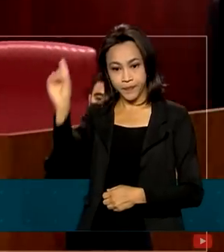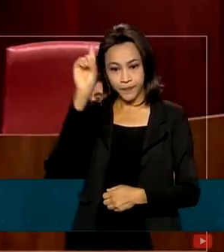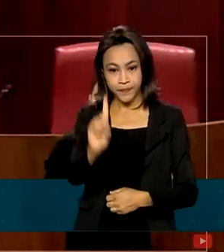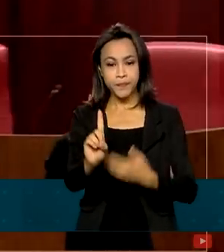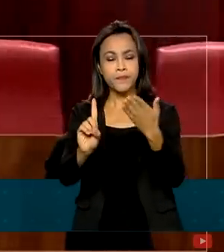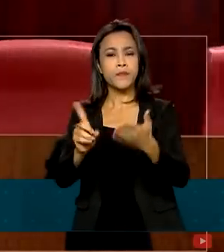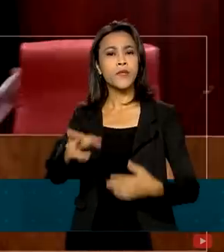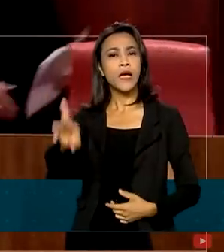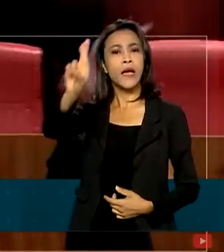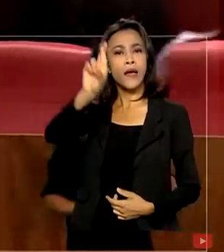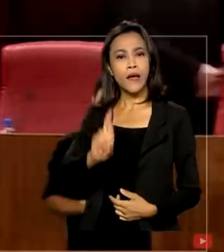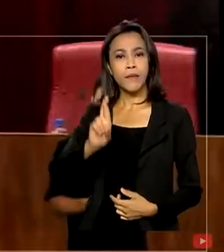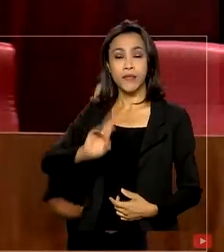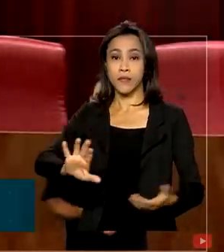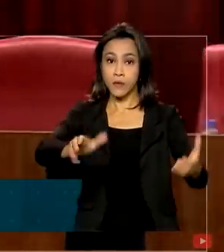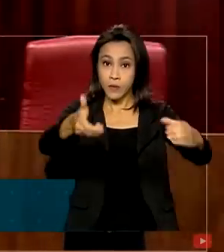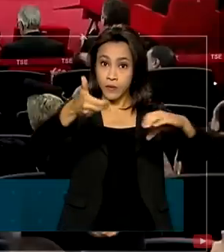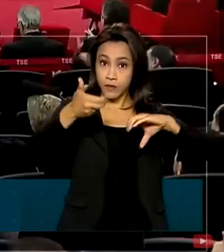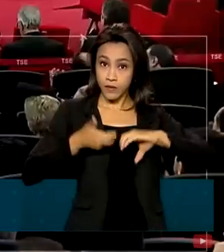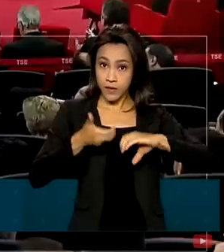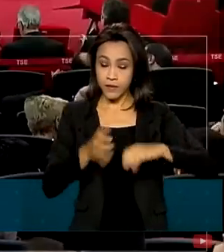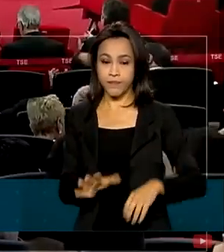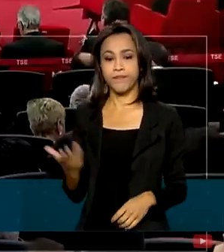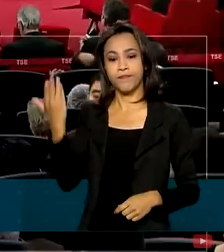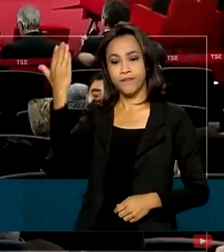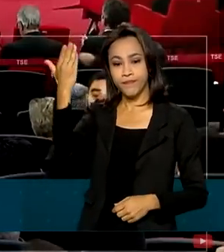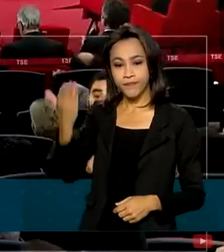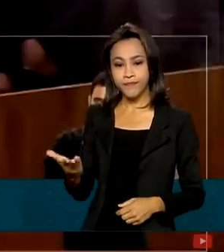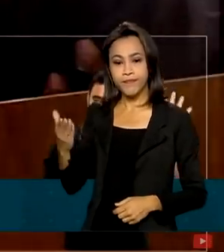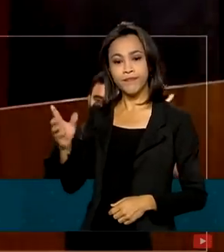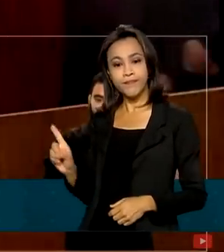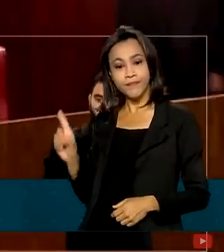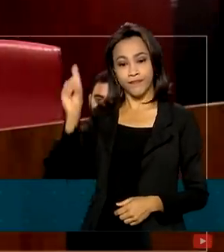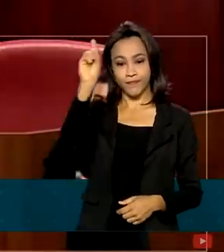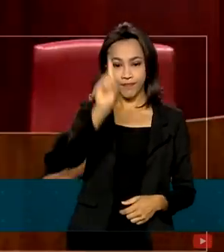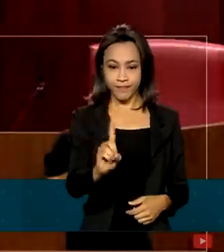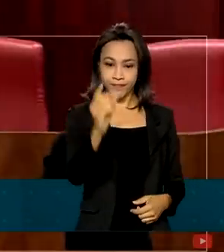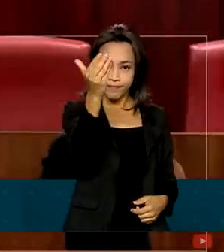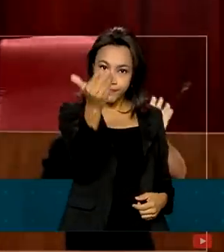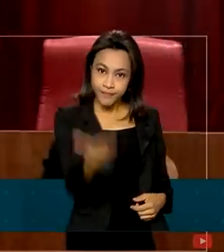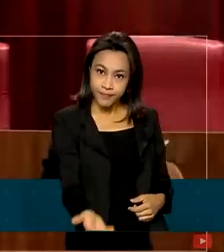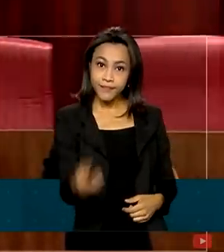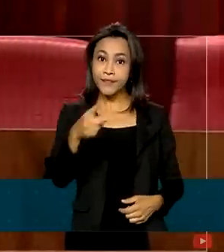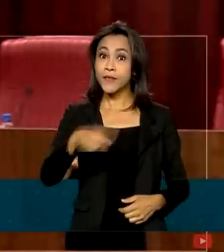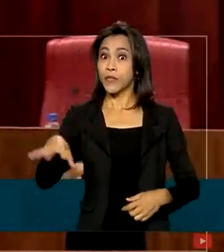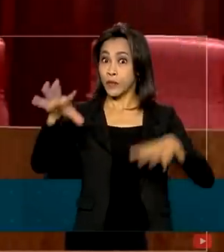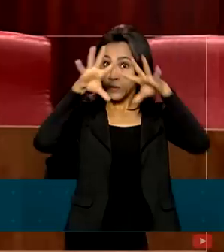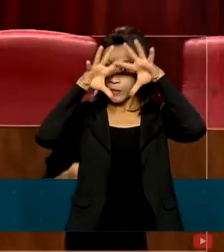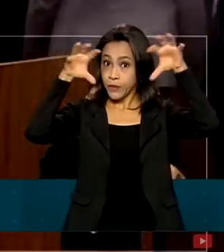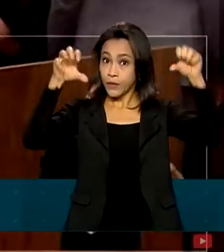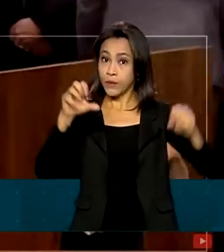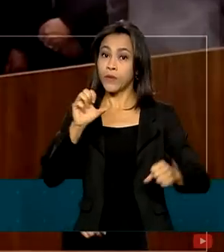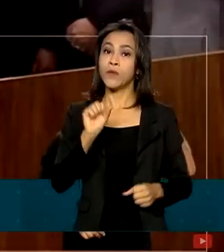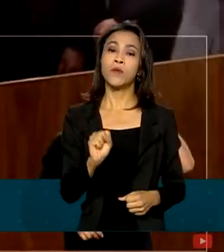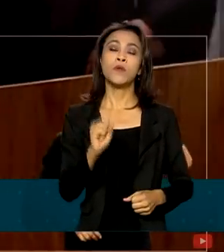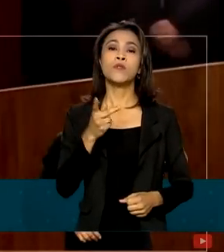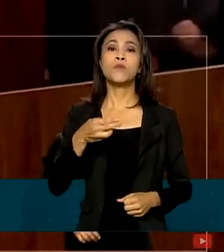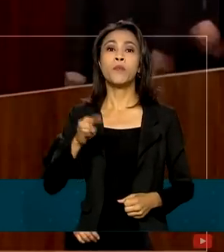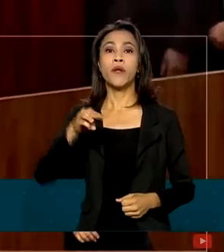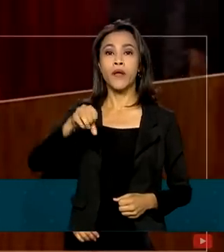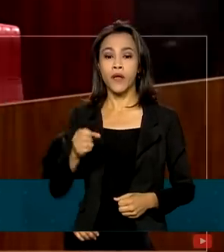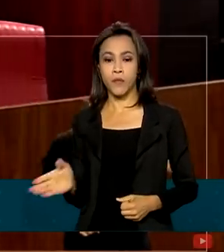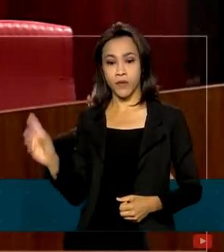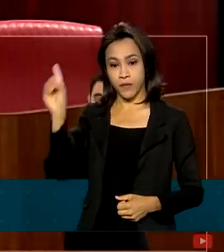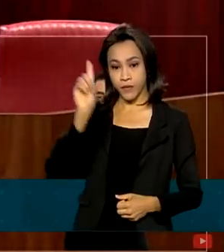Pacheco representando o Congresso Nacional o Ministro Luiz fux o Supremo Tribunal Federal e o presidente